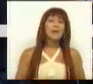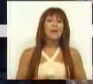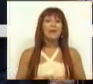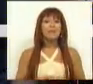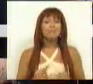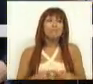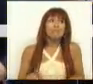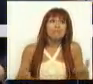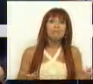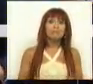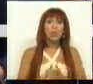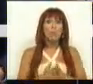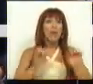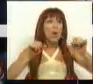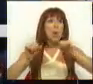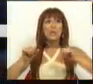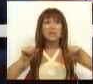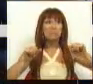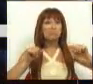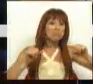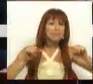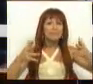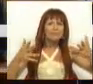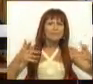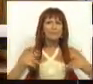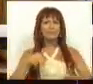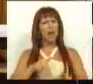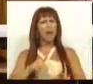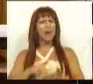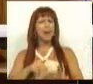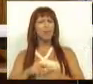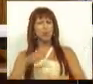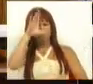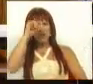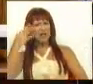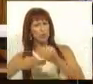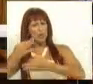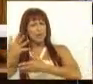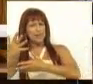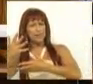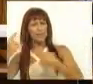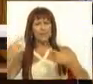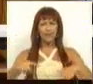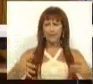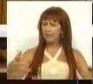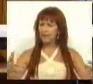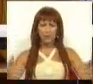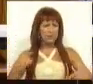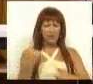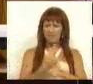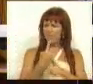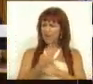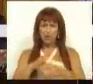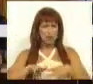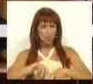Diferentemente de um apelo ao consenso, a postura do Ministério da Justiça tem sido de sucessiva ruptura